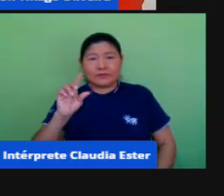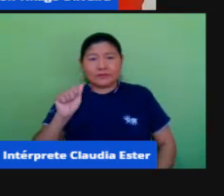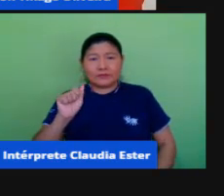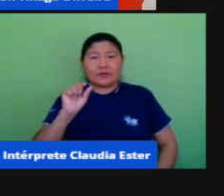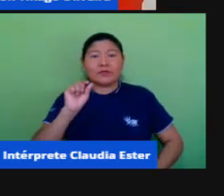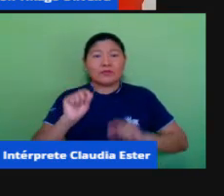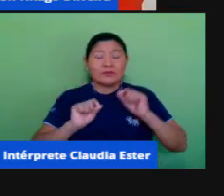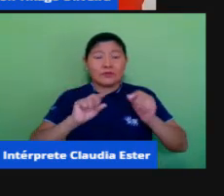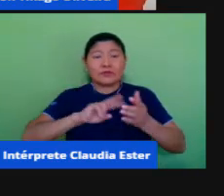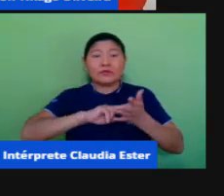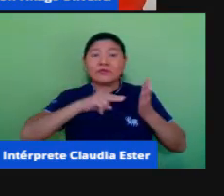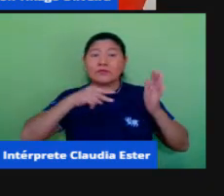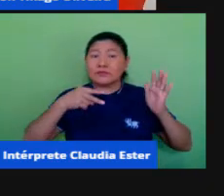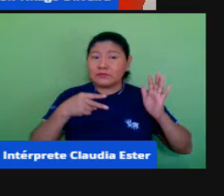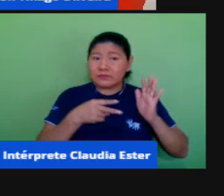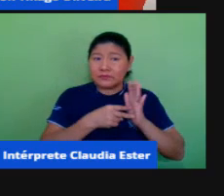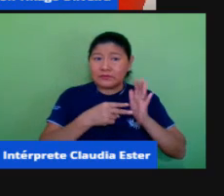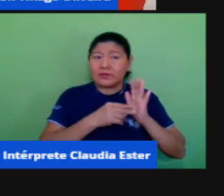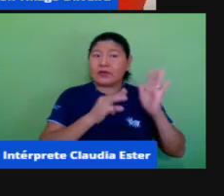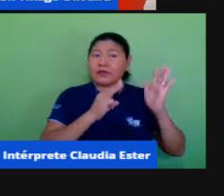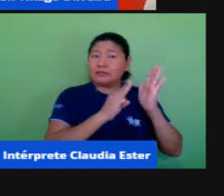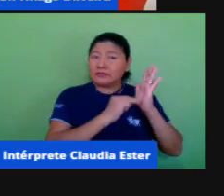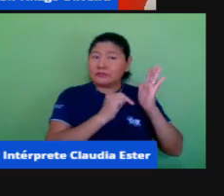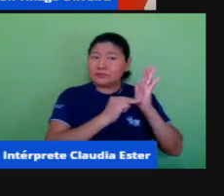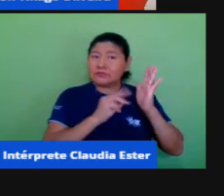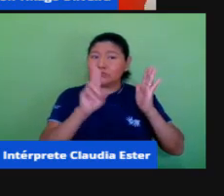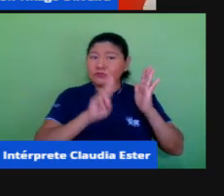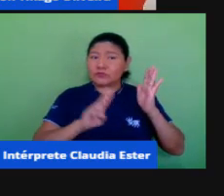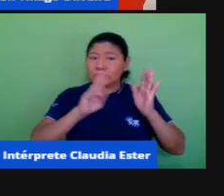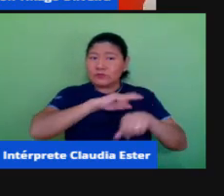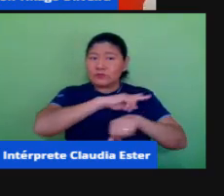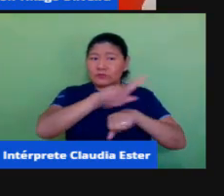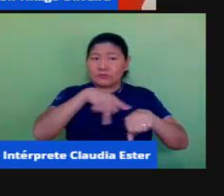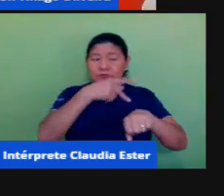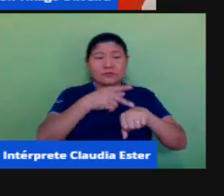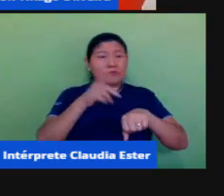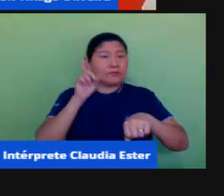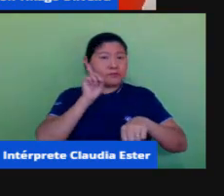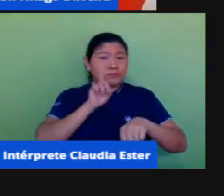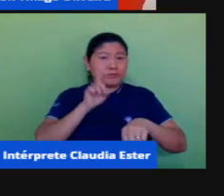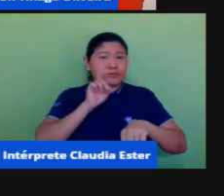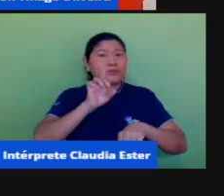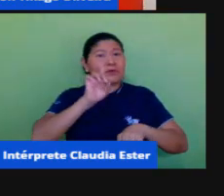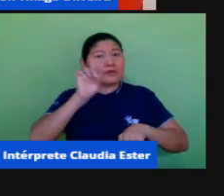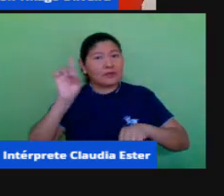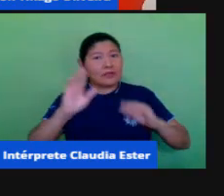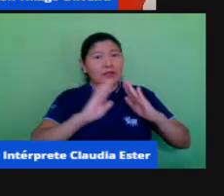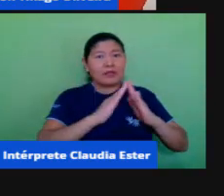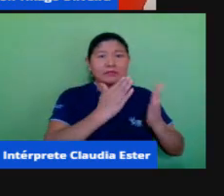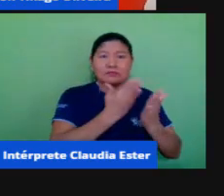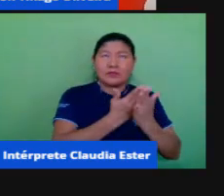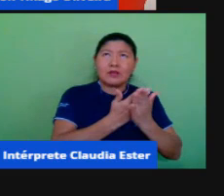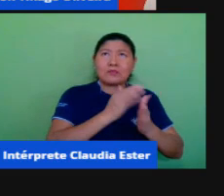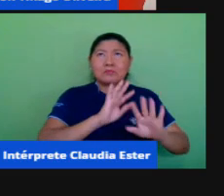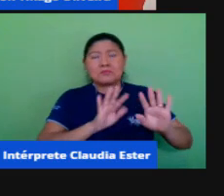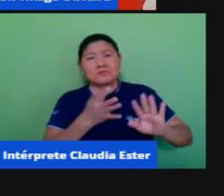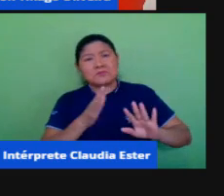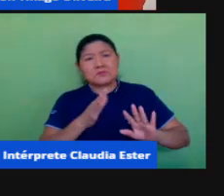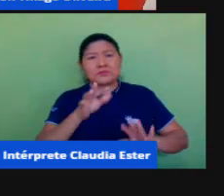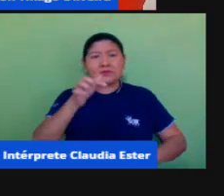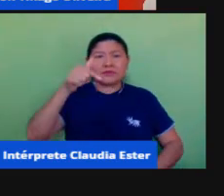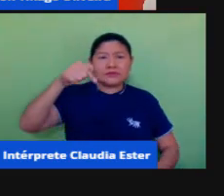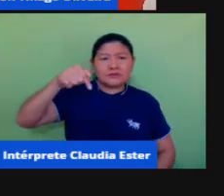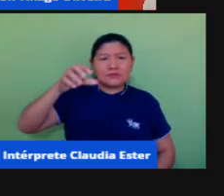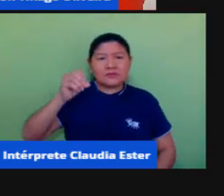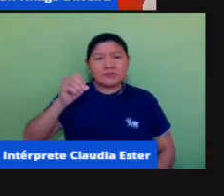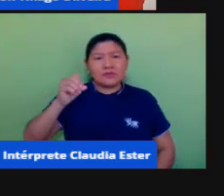é uma metodologia muito utilizada nos Estados Unidos. Né? Lá, a maioria das escolas, 70%, 80% das